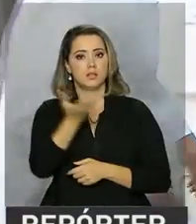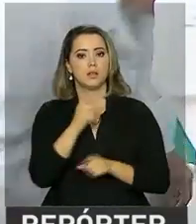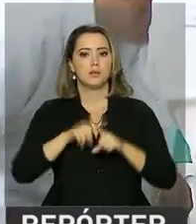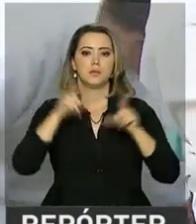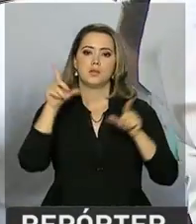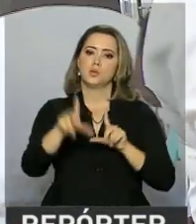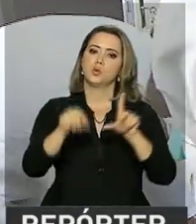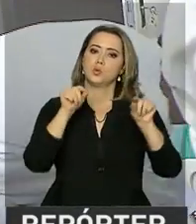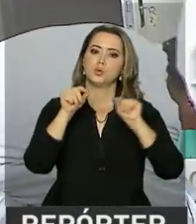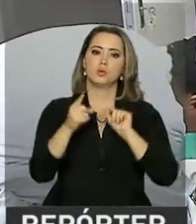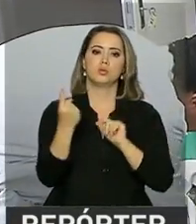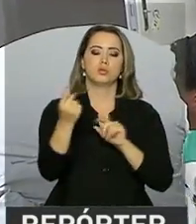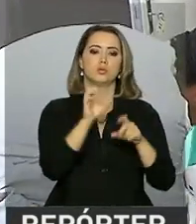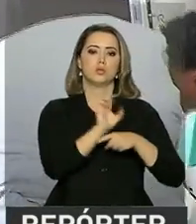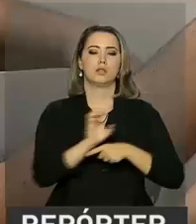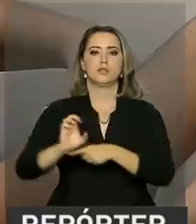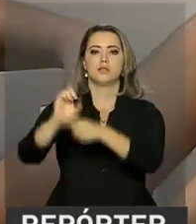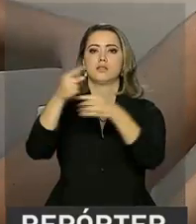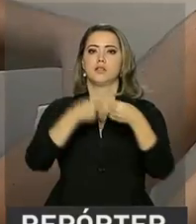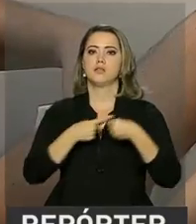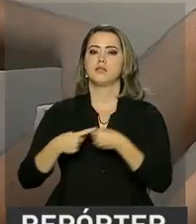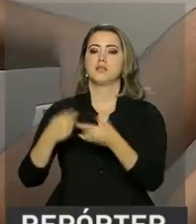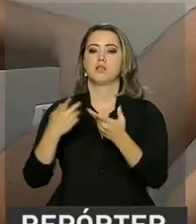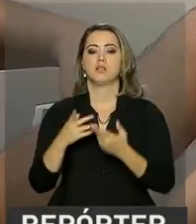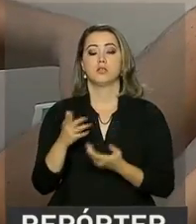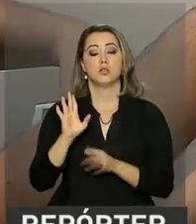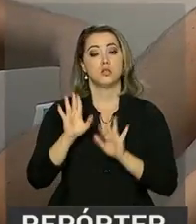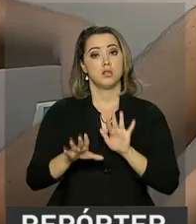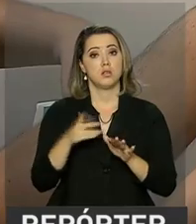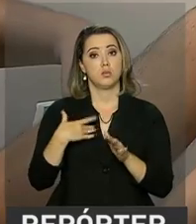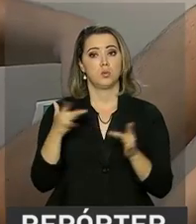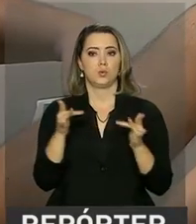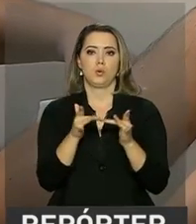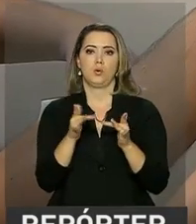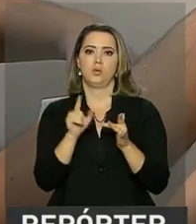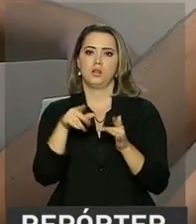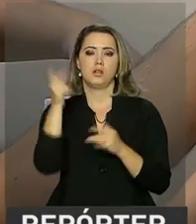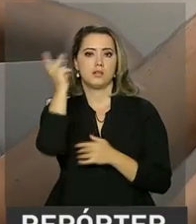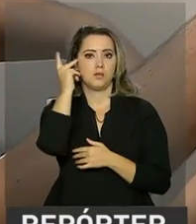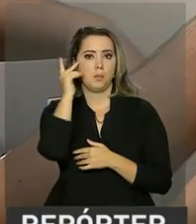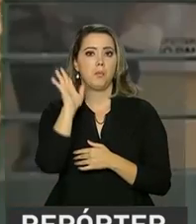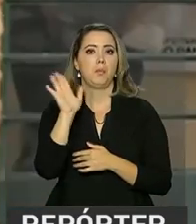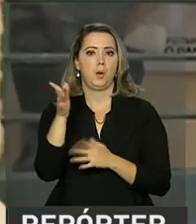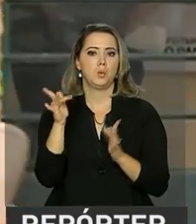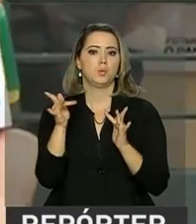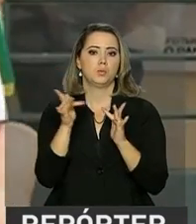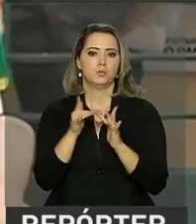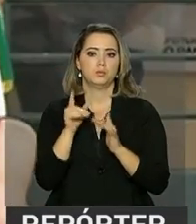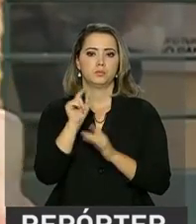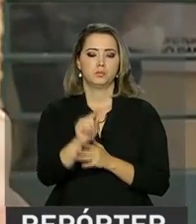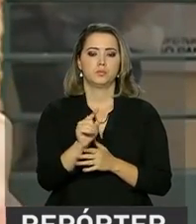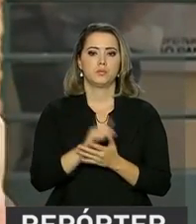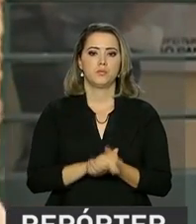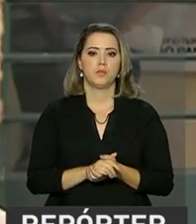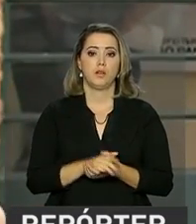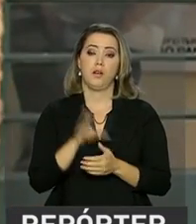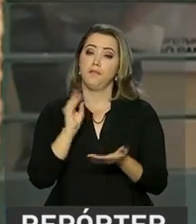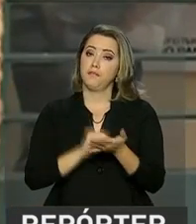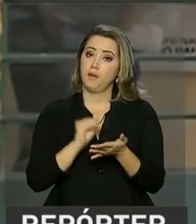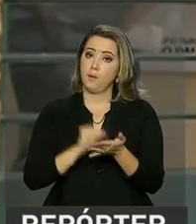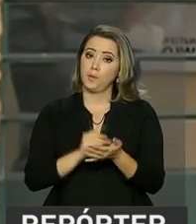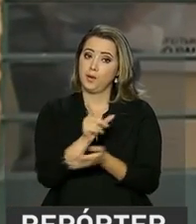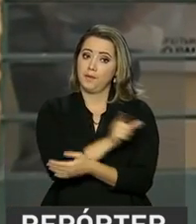opção ficou a cargo dos estados e municípios Nem Todos aderiram São Paulo foi um deles Dona Jandir ainda não tomou a